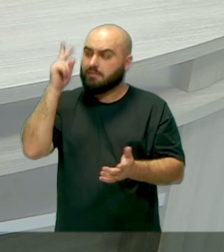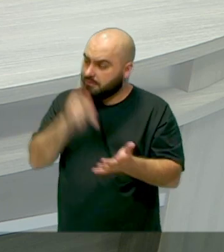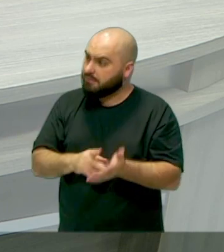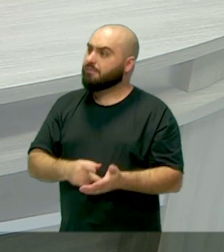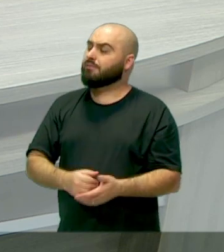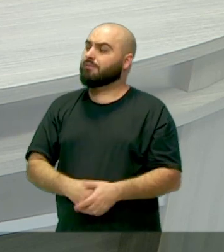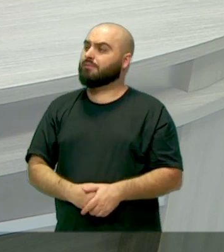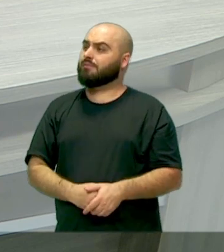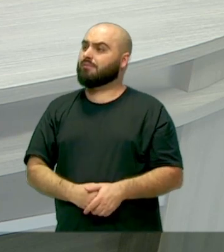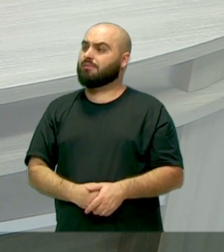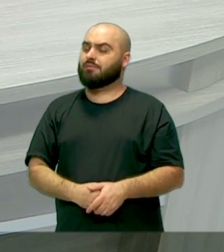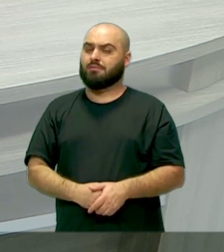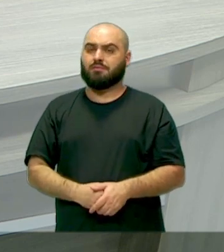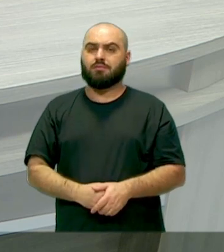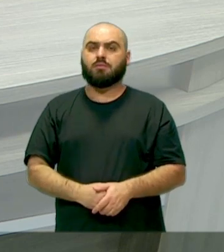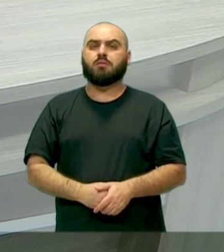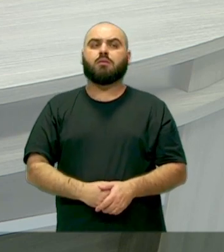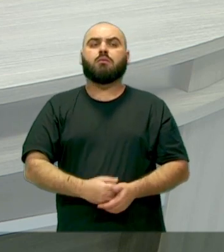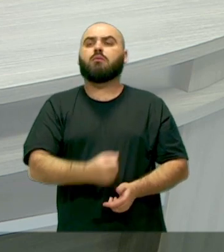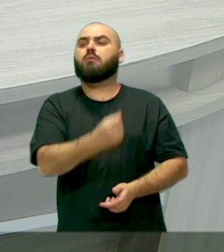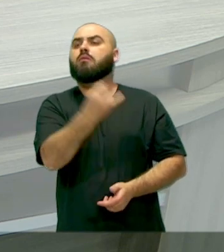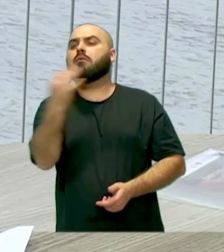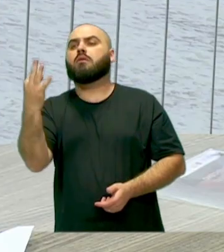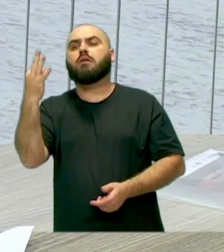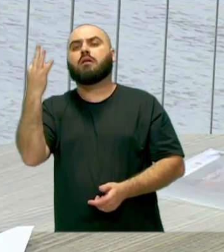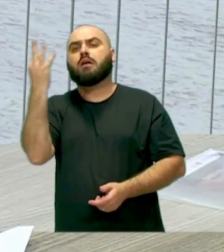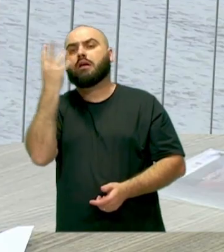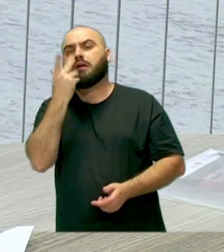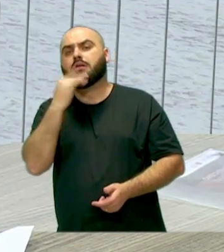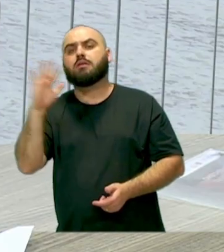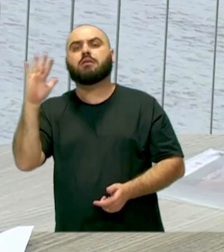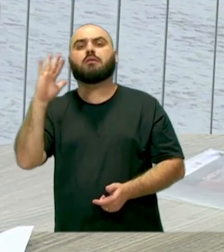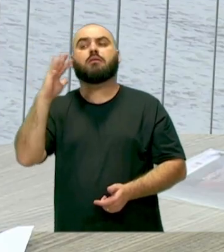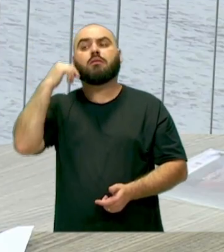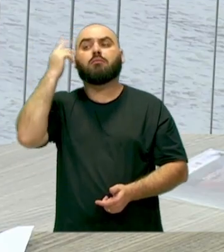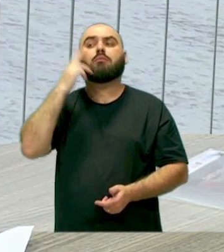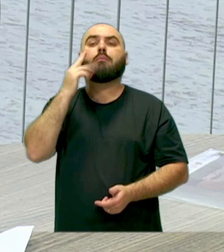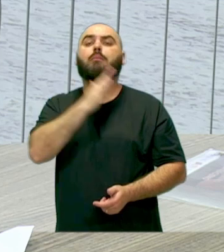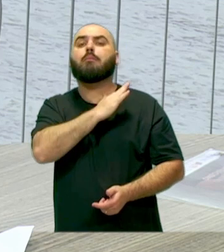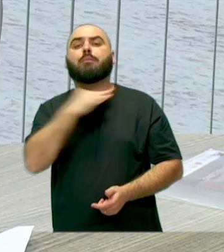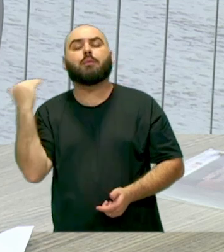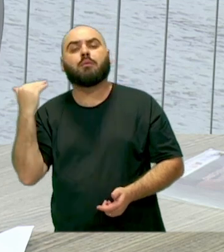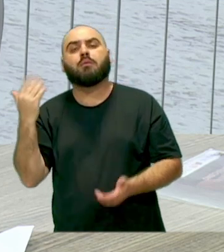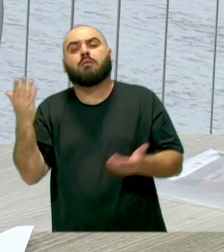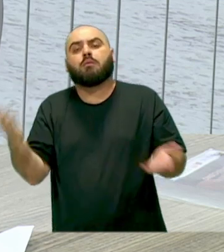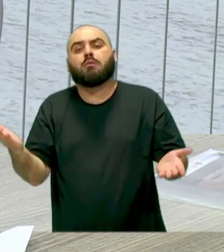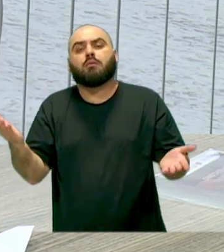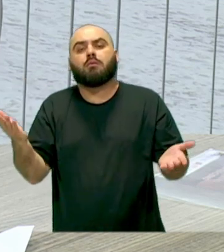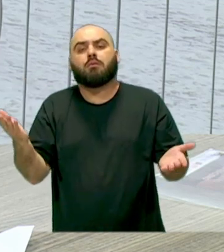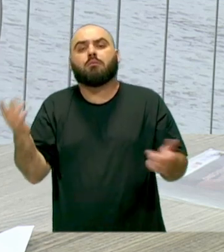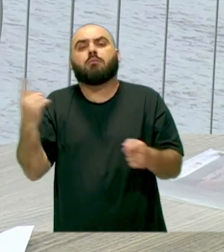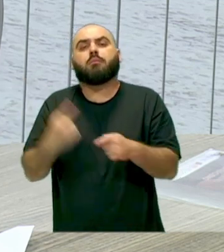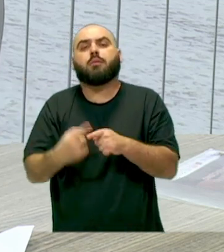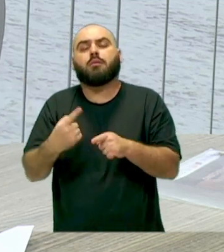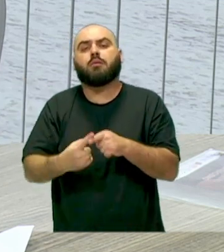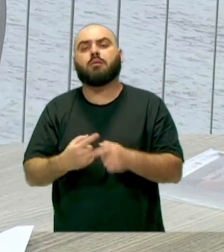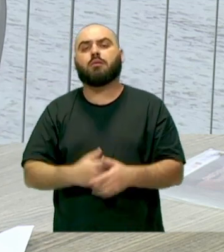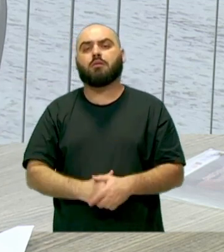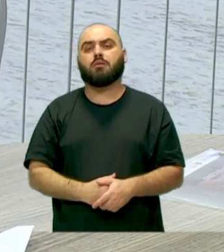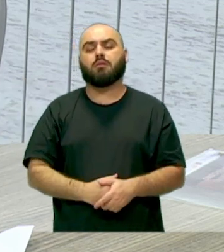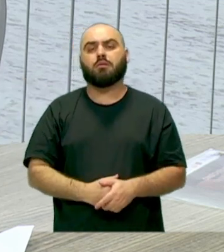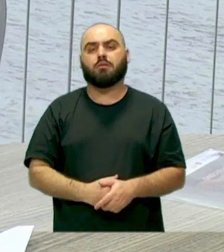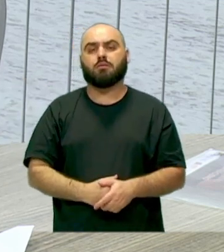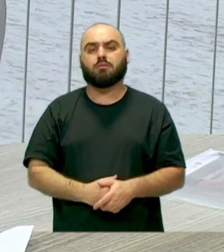E quantas crianças negras morreram, né? Tudo fruto, porque